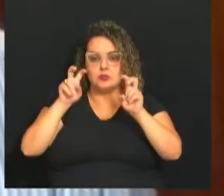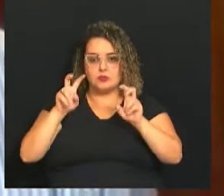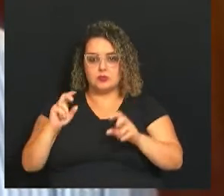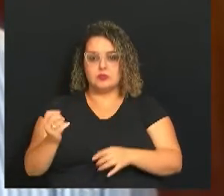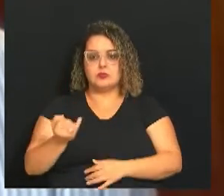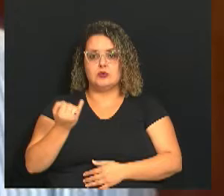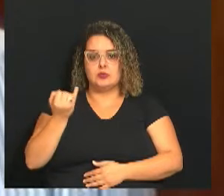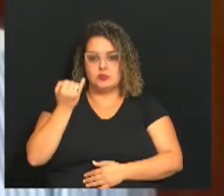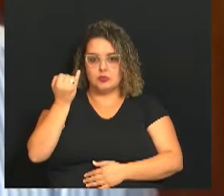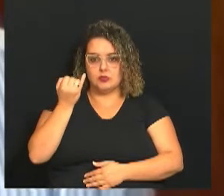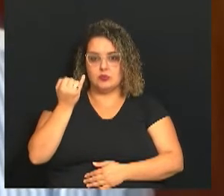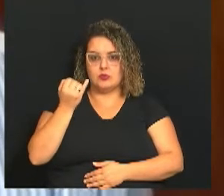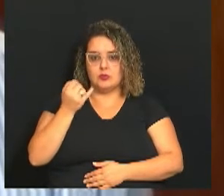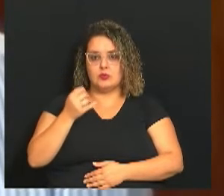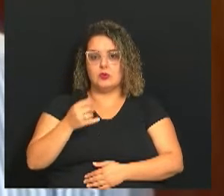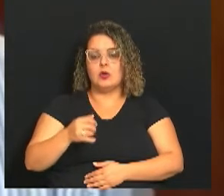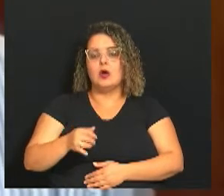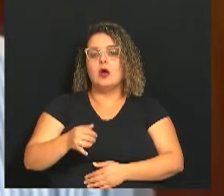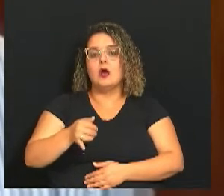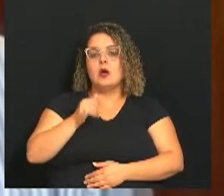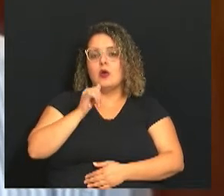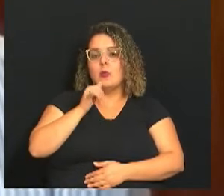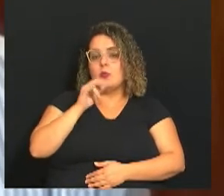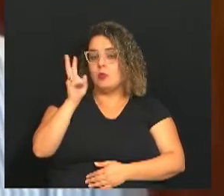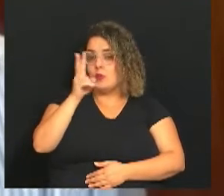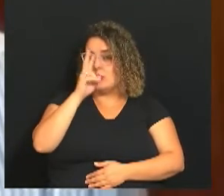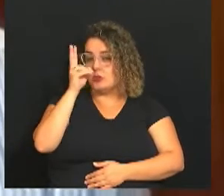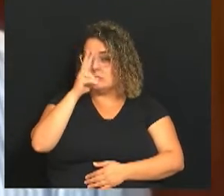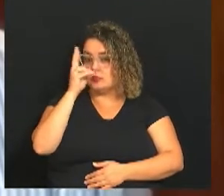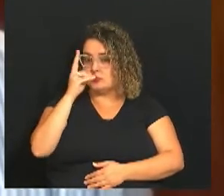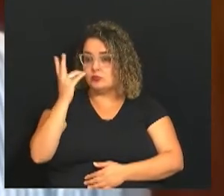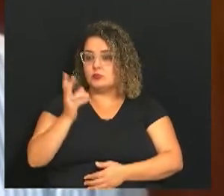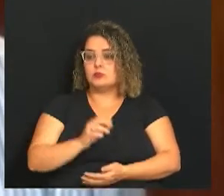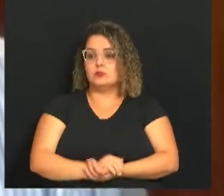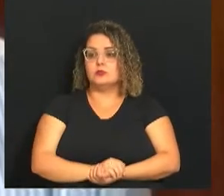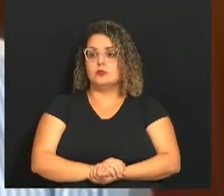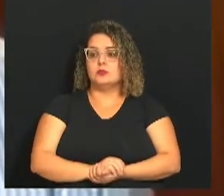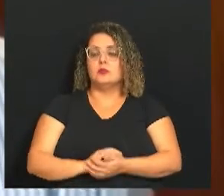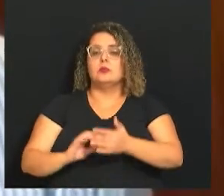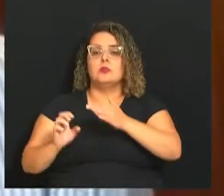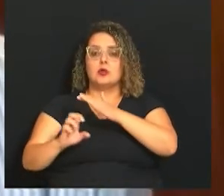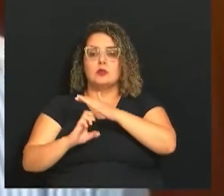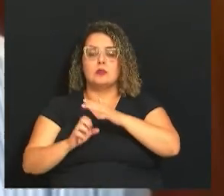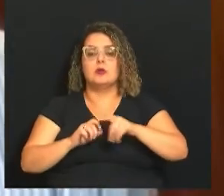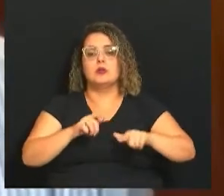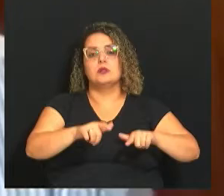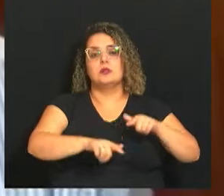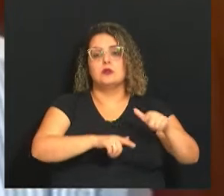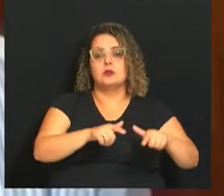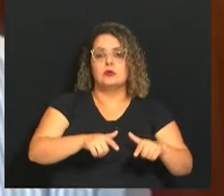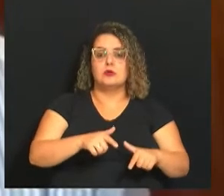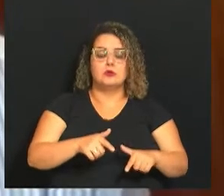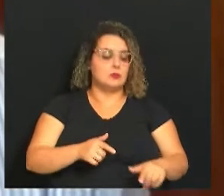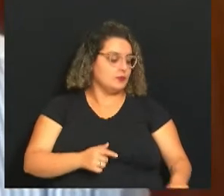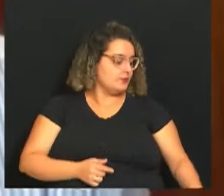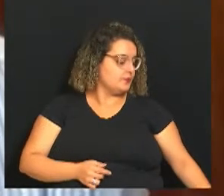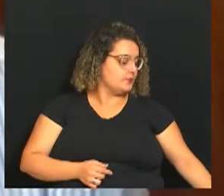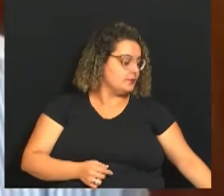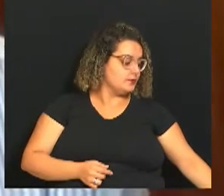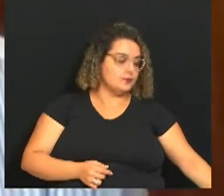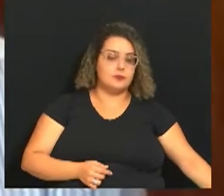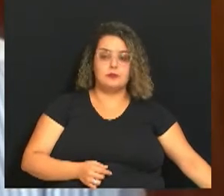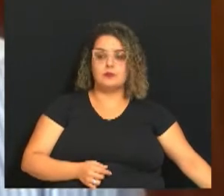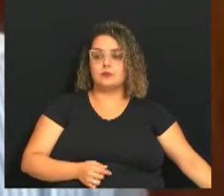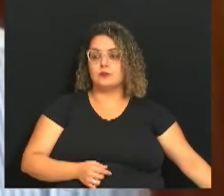é alcoolismo, né? Essa relação empresa e trabalho, o funcionário que acaba desenvolvendo aí a dependência